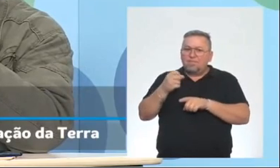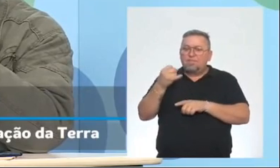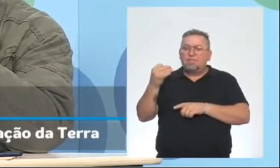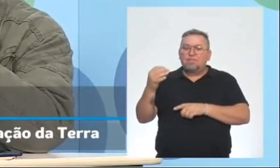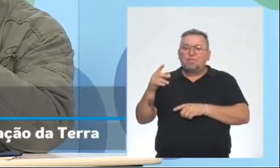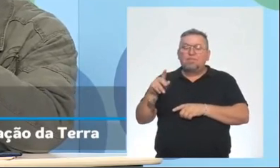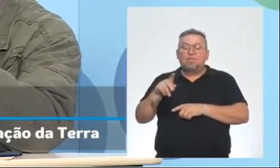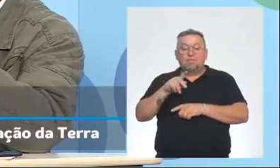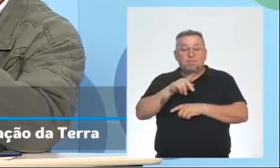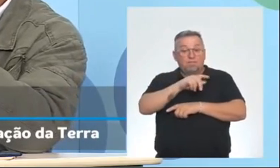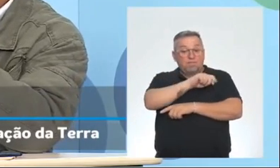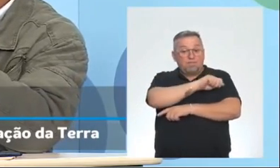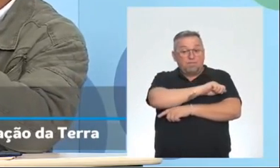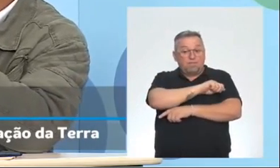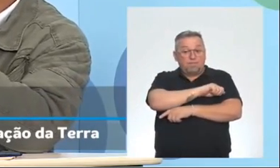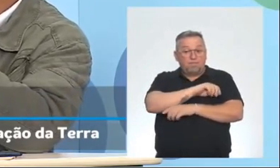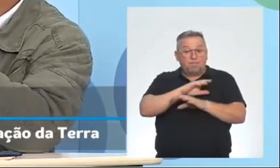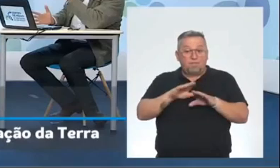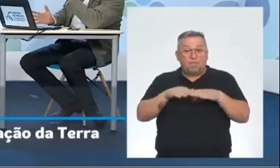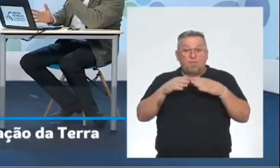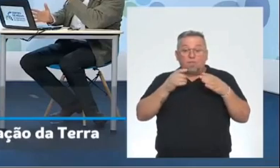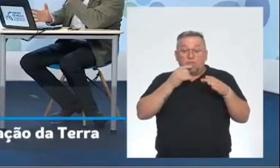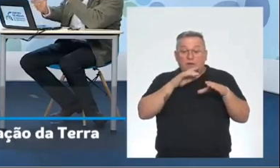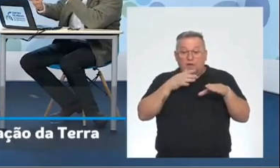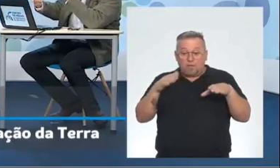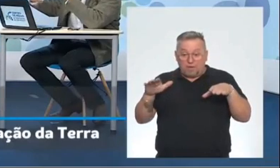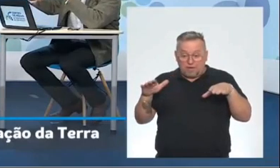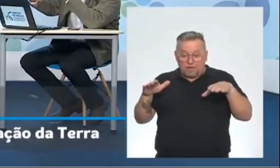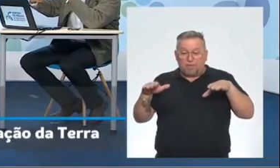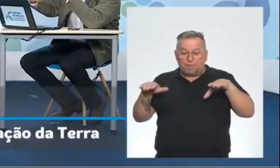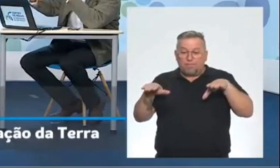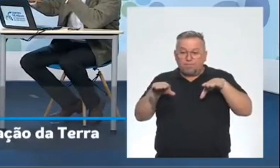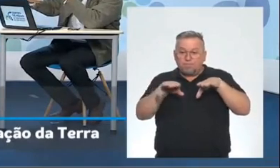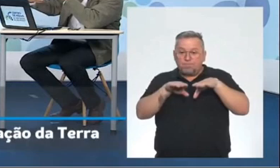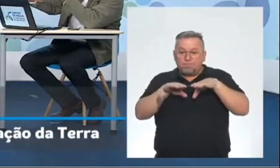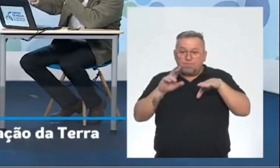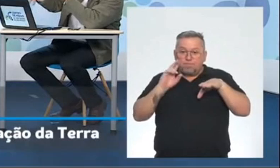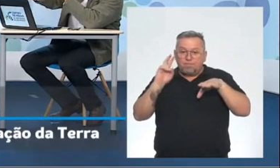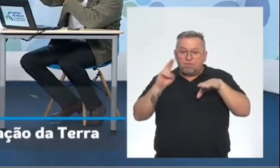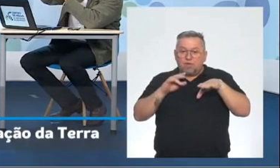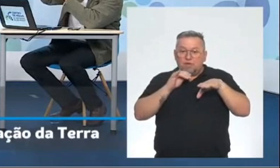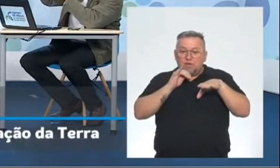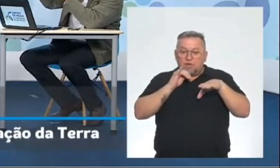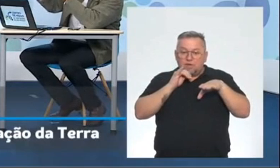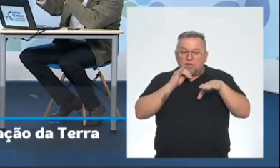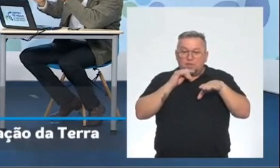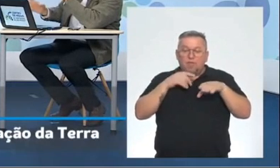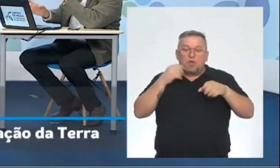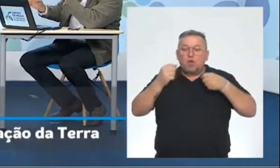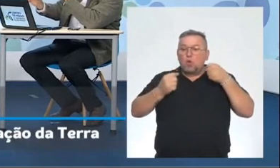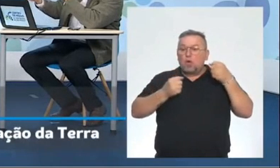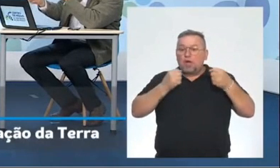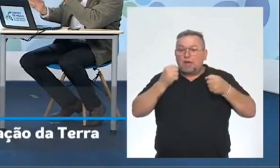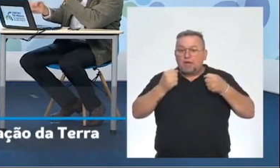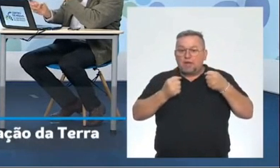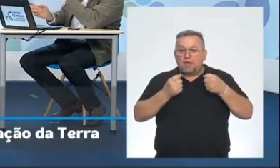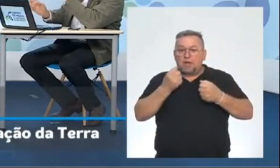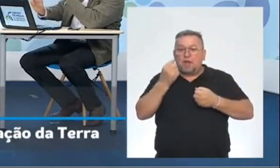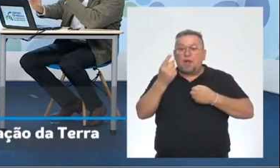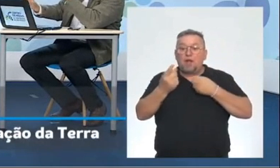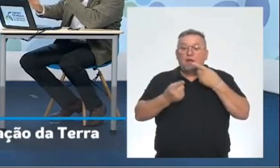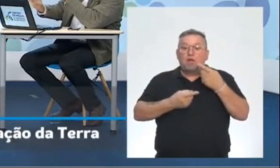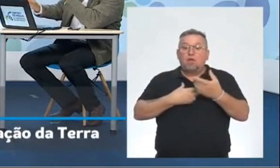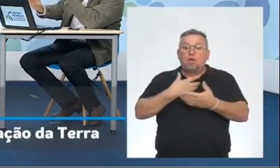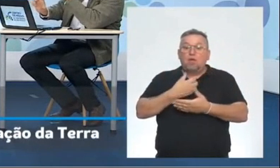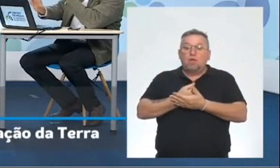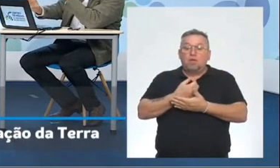professores e estudantes. Quando a gente está no litoral, você pega lá o aplicativo de corrida para correr na praia, alguns aplicativos